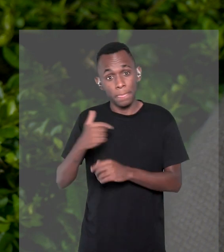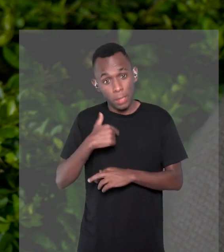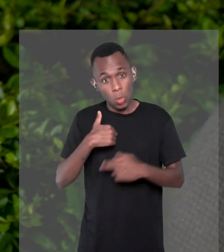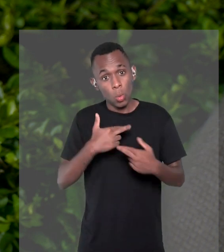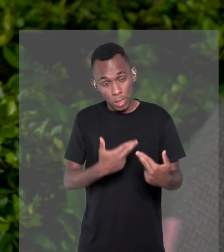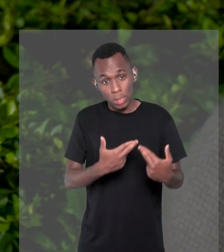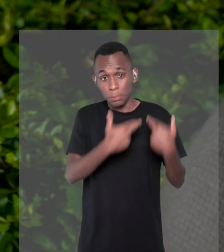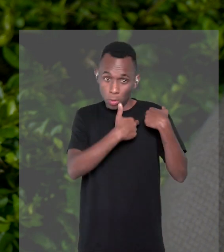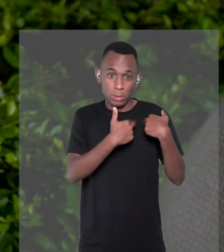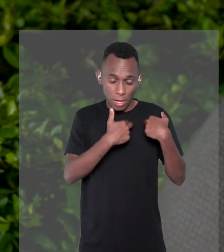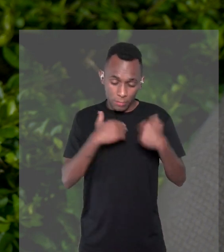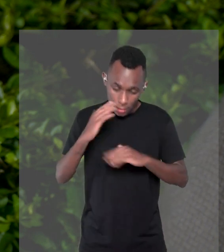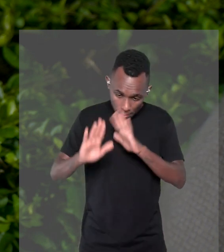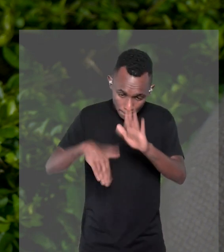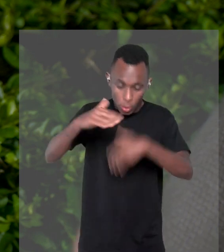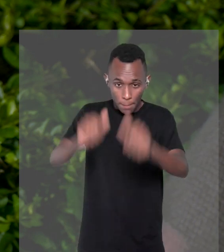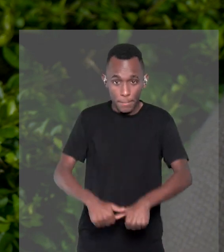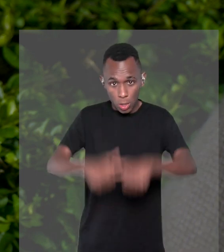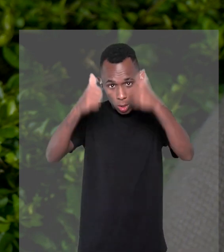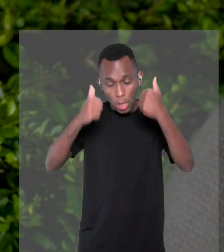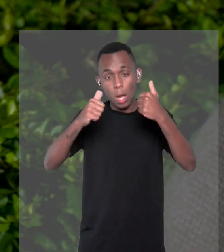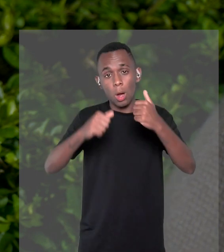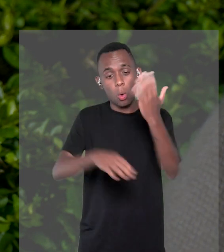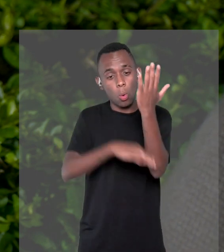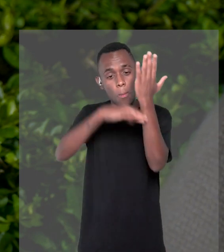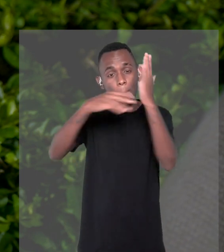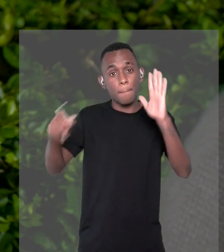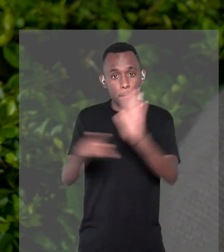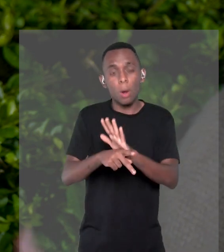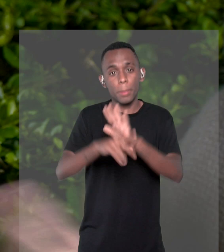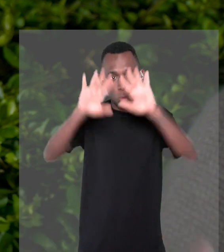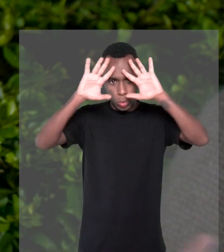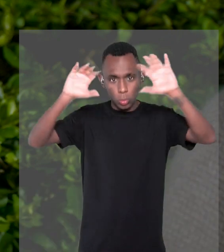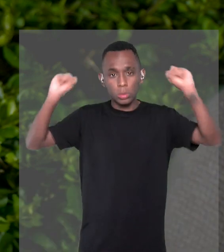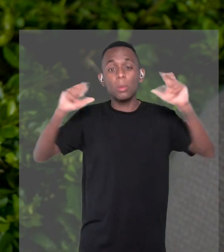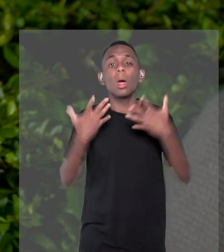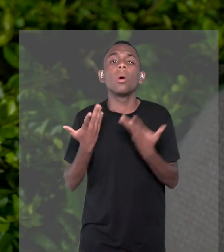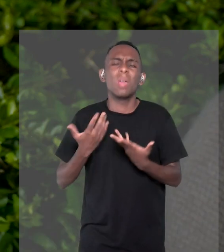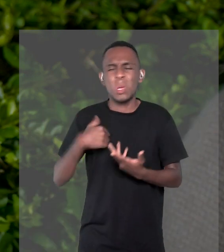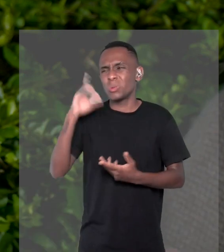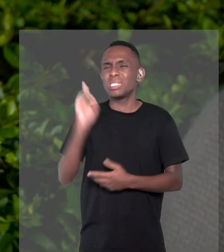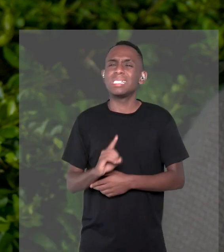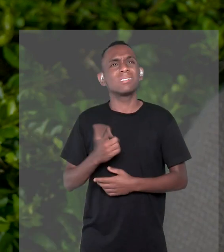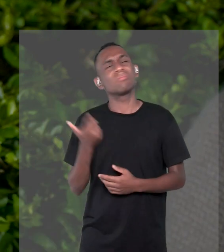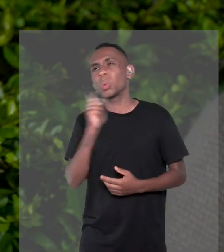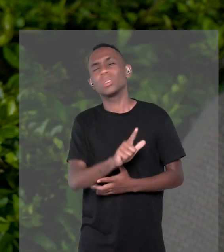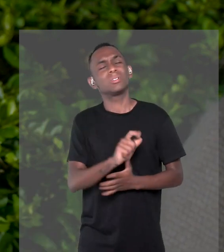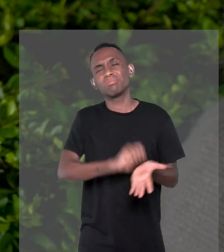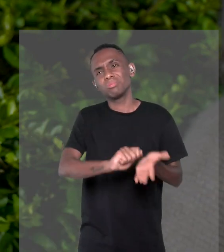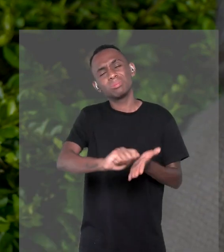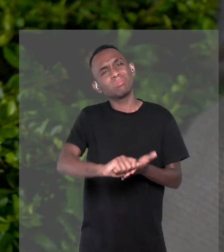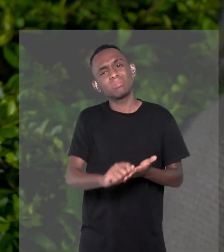achei que, no final, o artigo não estava isso, eu não conseguia, naqueles dias. Eu fui uma das responsáveis pela reconstrução